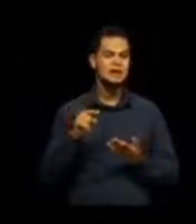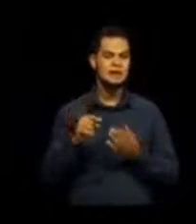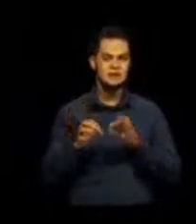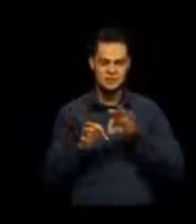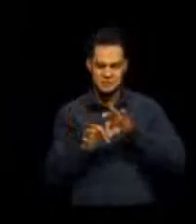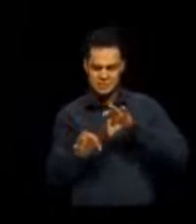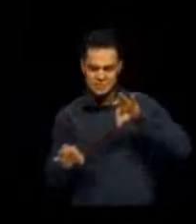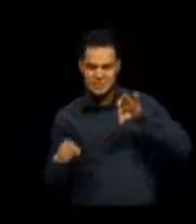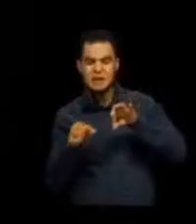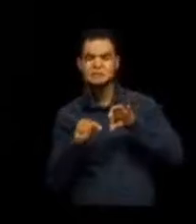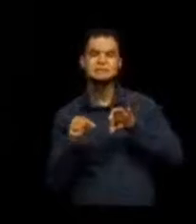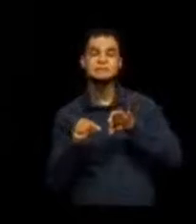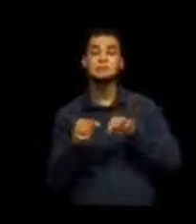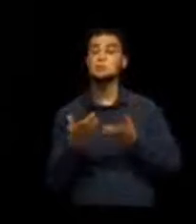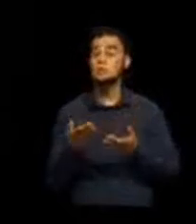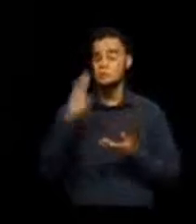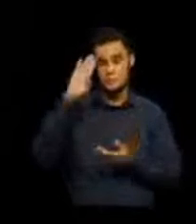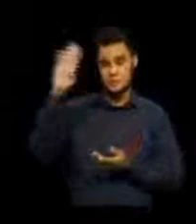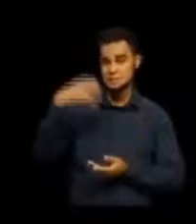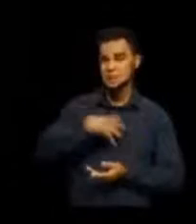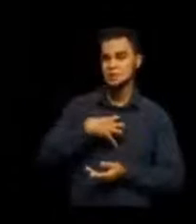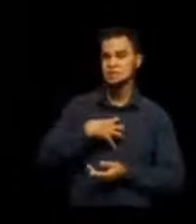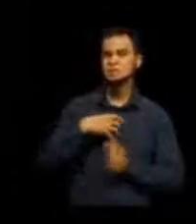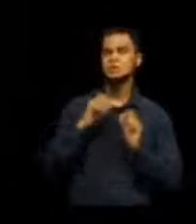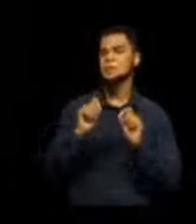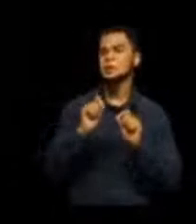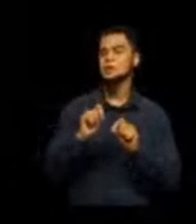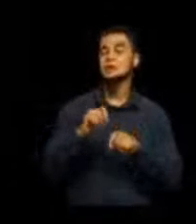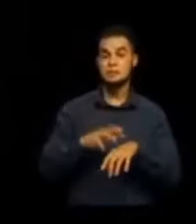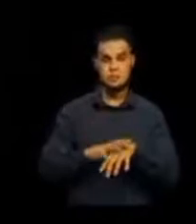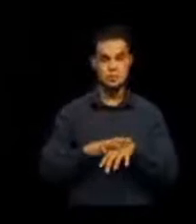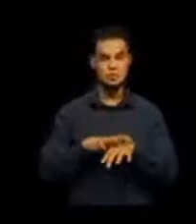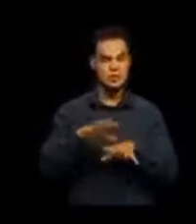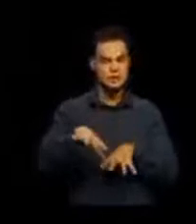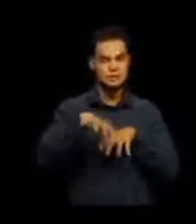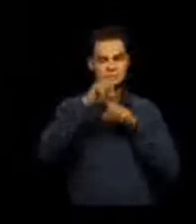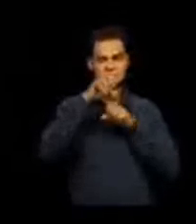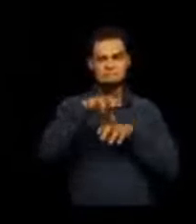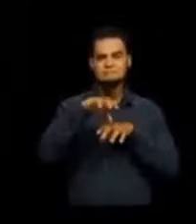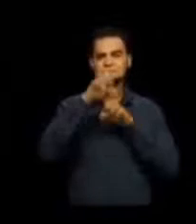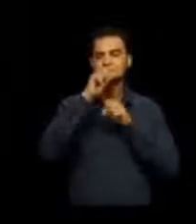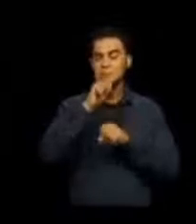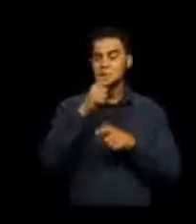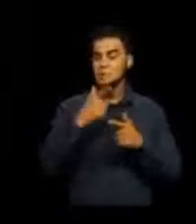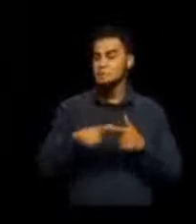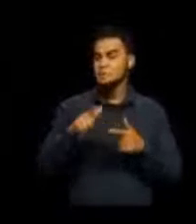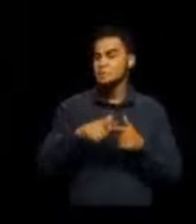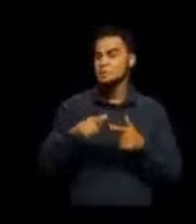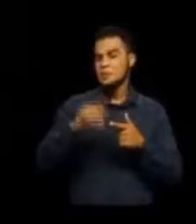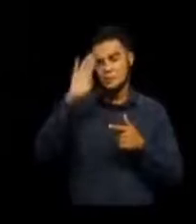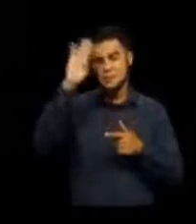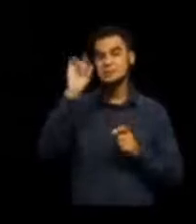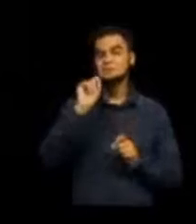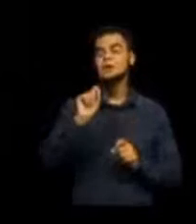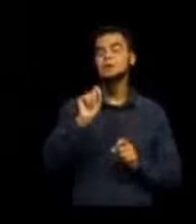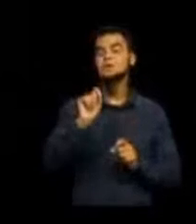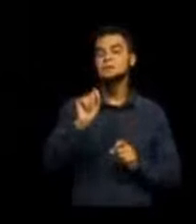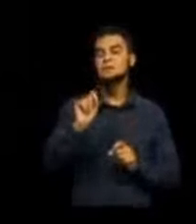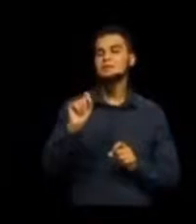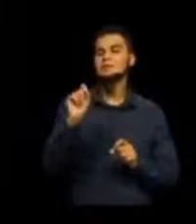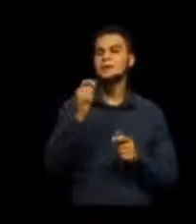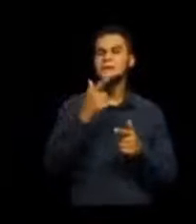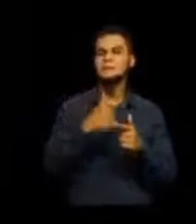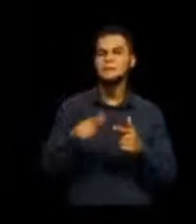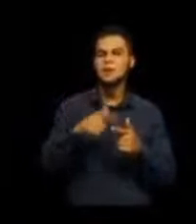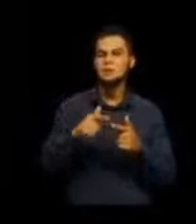Os principais sintomas dessa doença é uma doença respiratória. Os principais sintomas são lesões, né? São